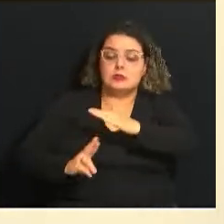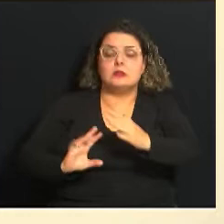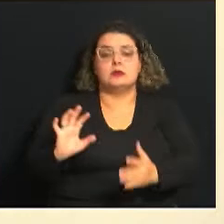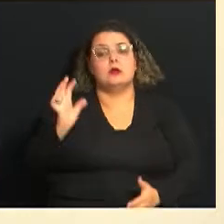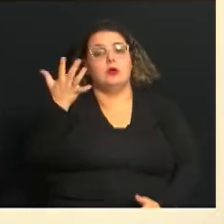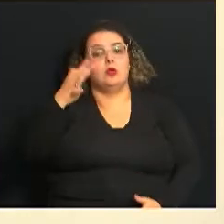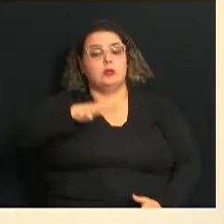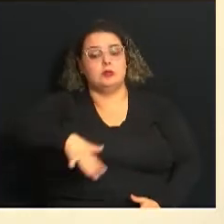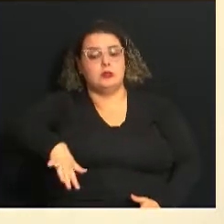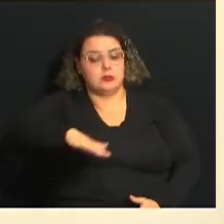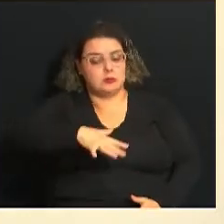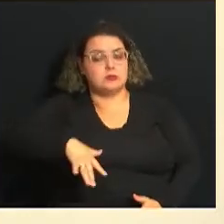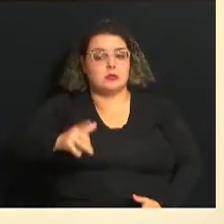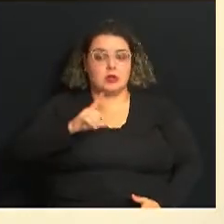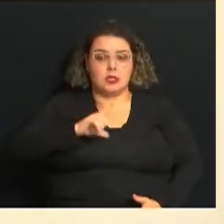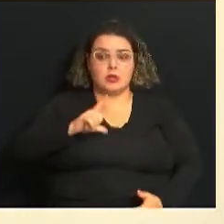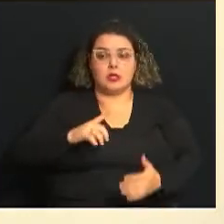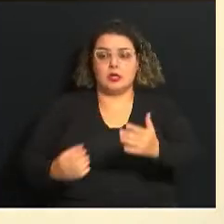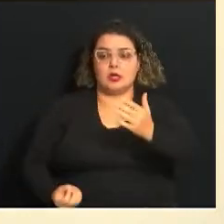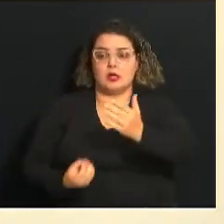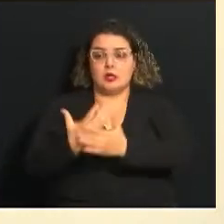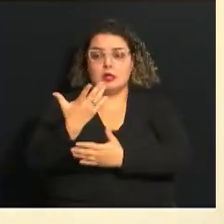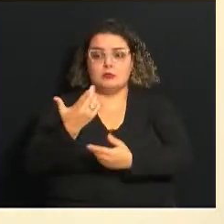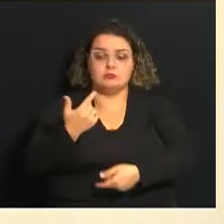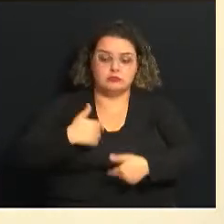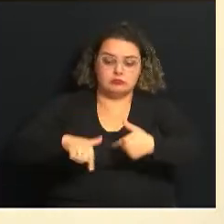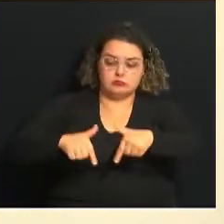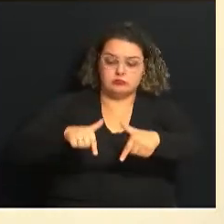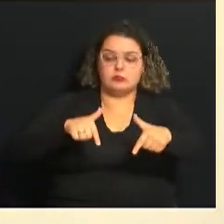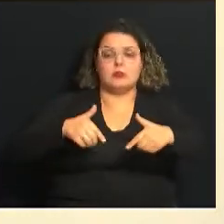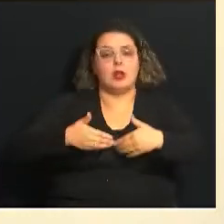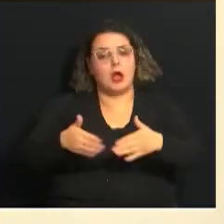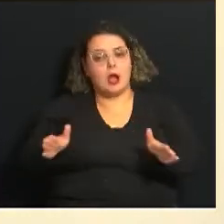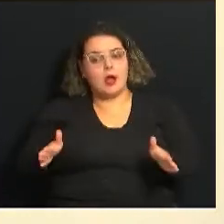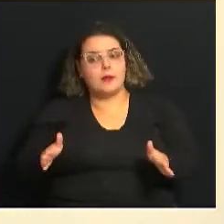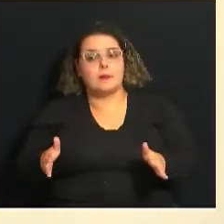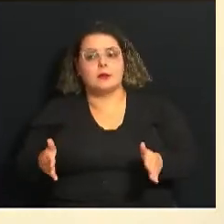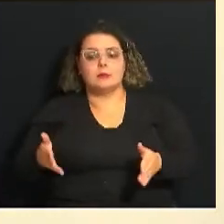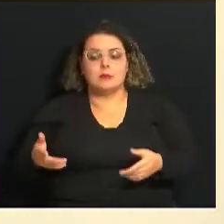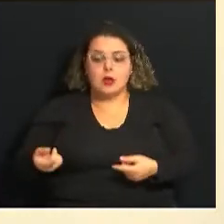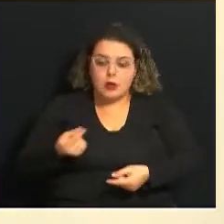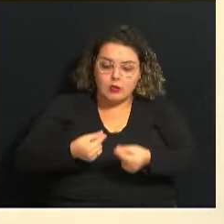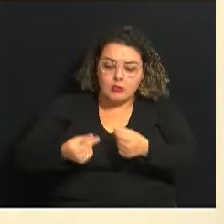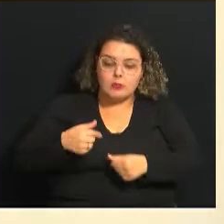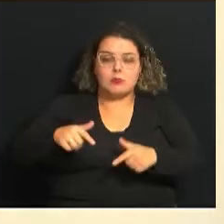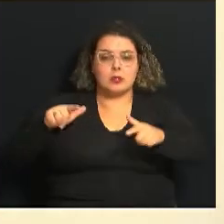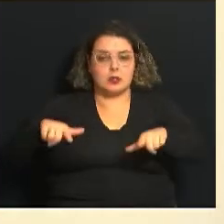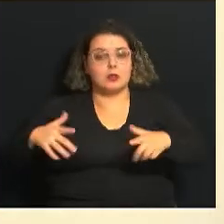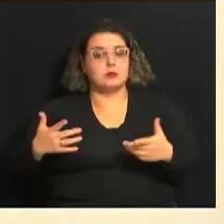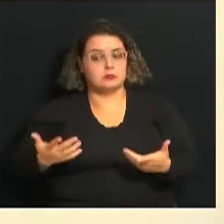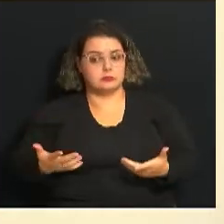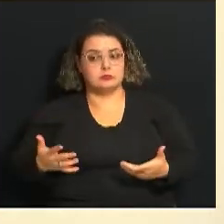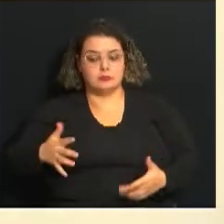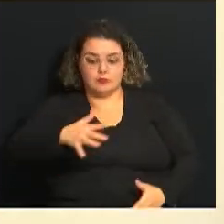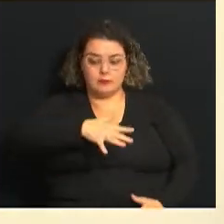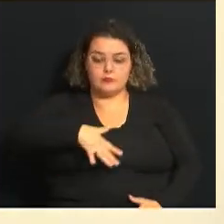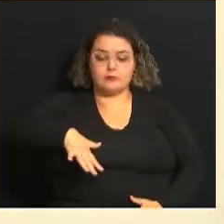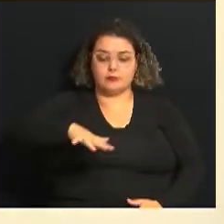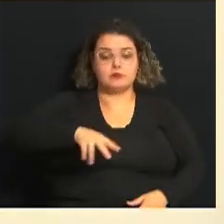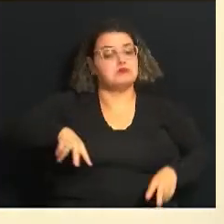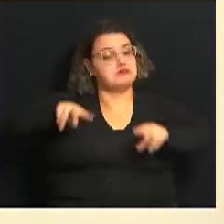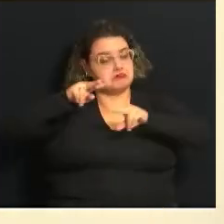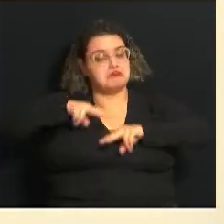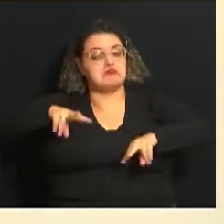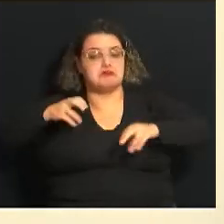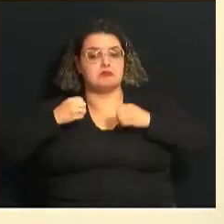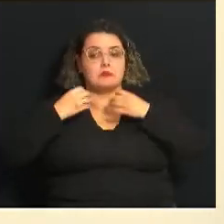que tem a criação de empregos, gera emprego, aquece a economia local e deixa a região com uma boa visibilidade,